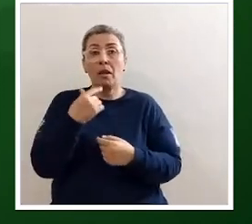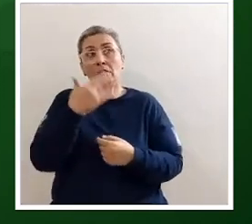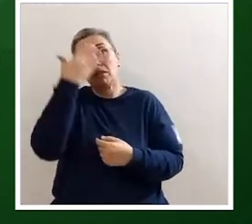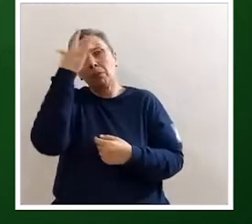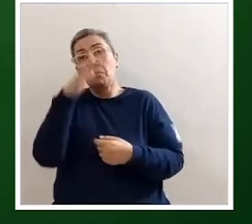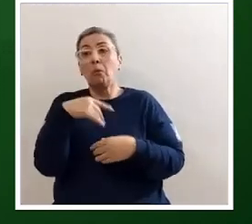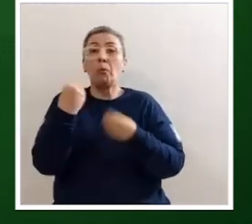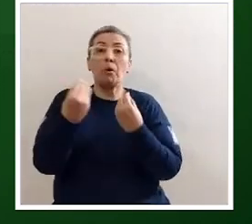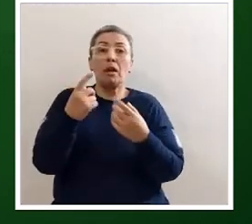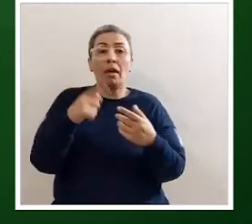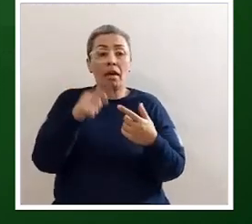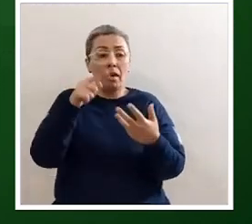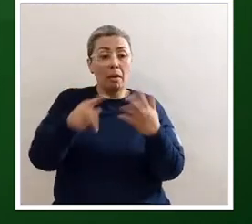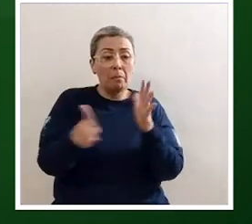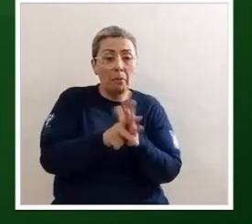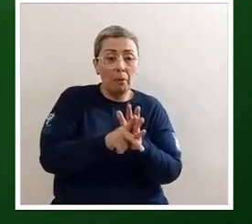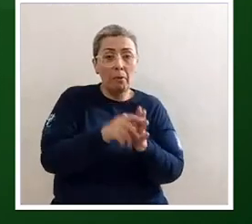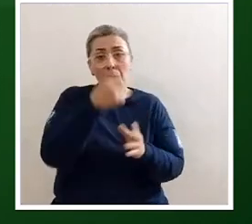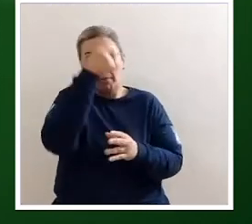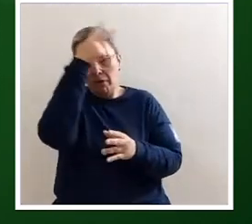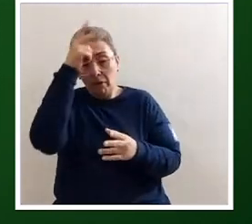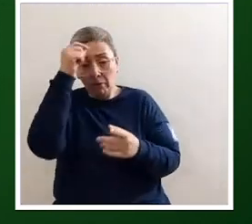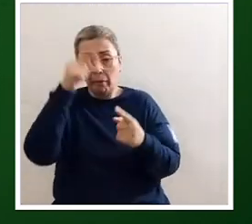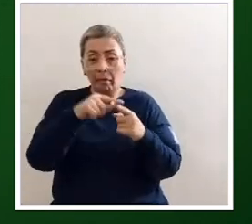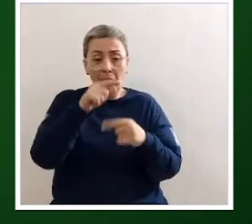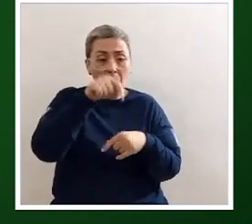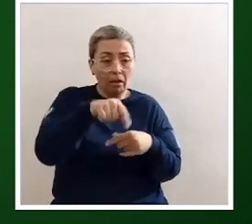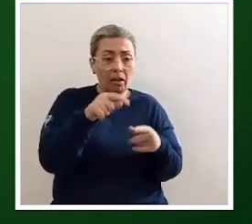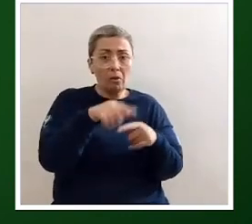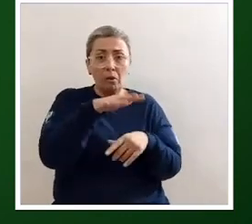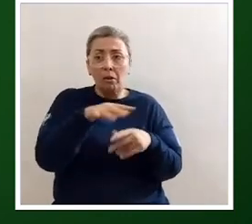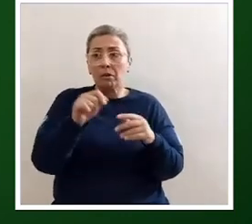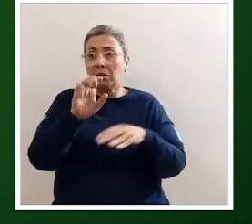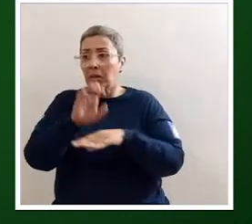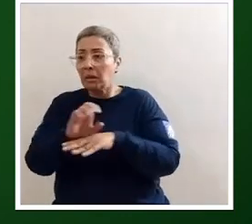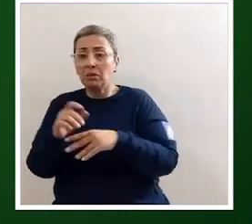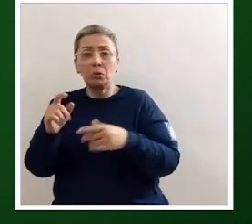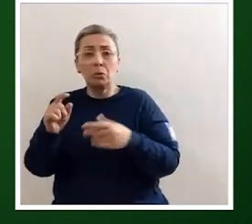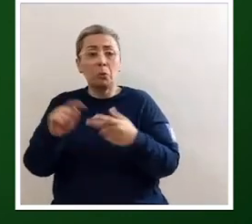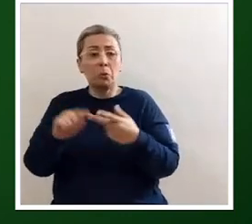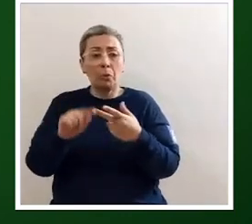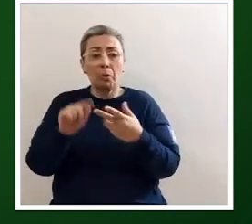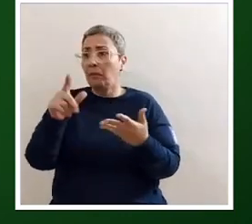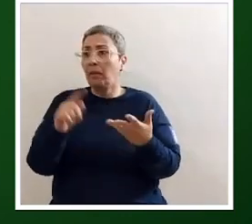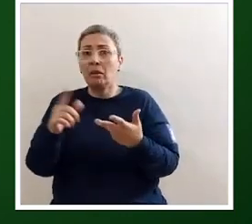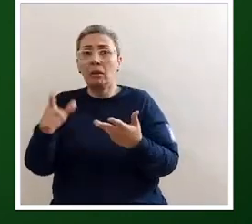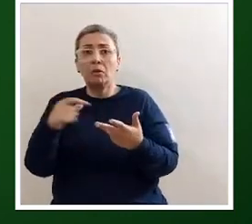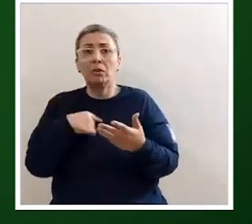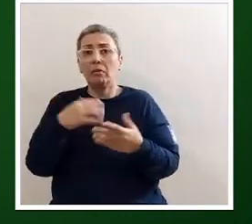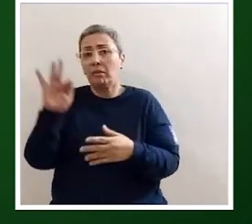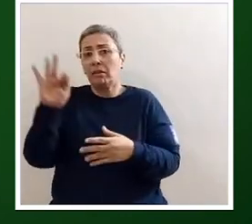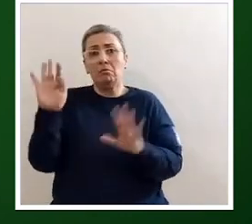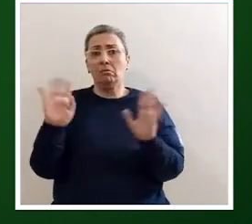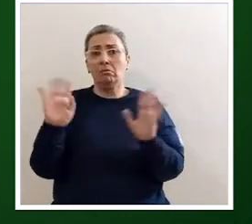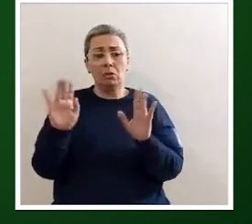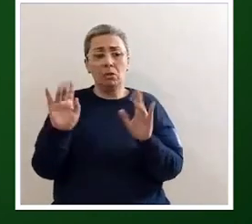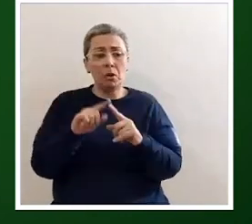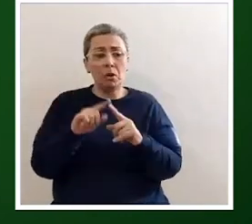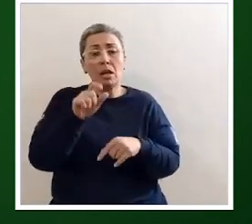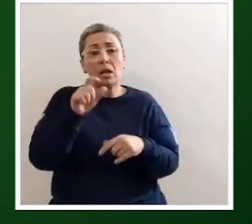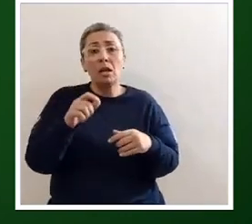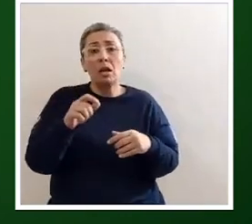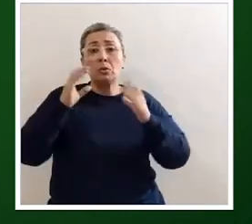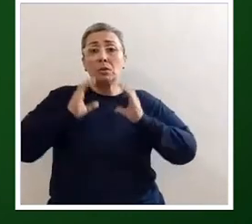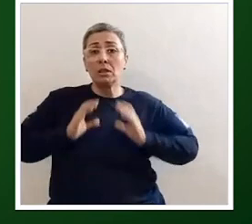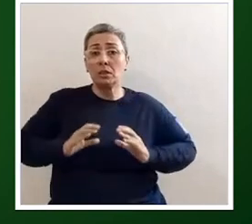se isso pertence à prefeitura assiste órgão pertence ao estado o senhor esse órgão é Federal né o cidadão